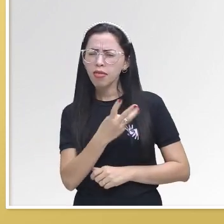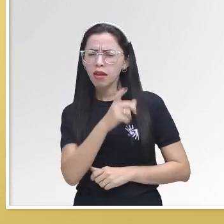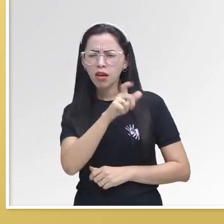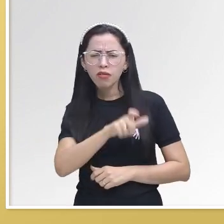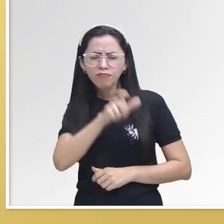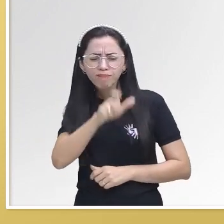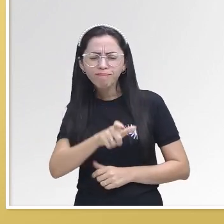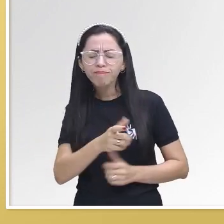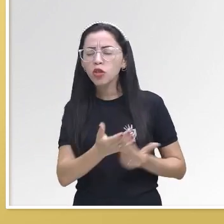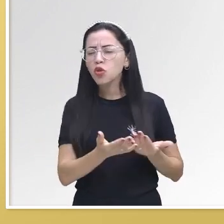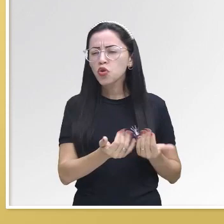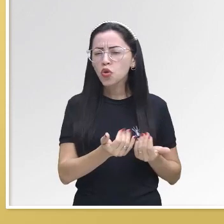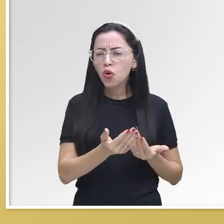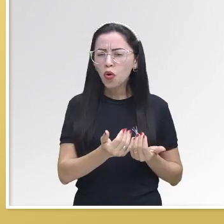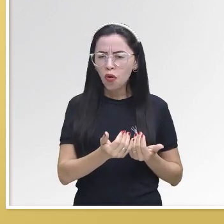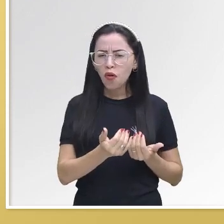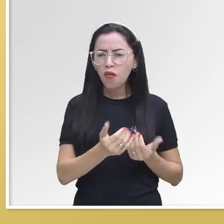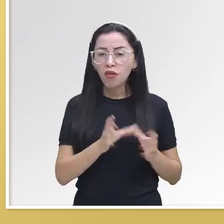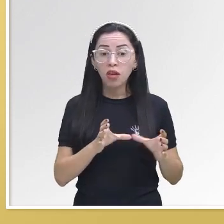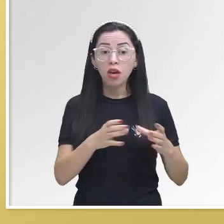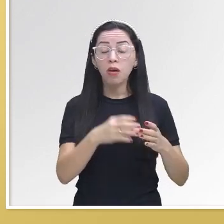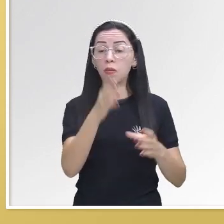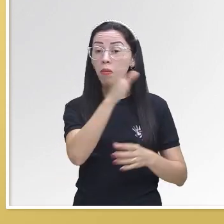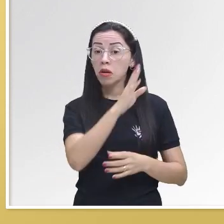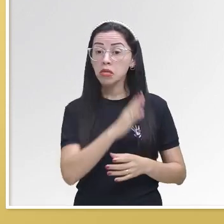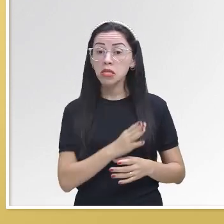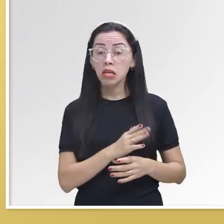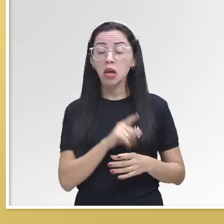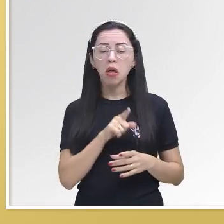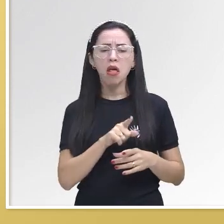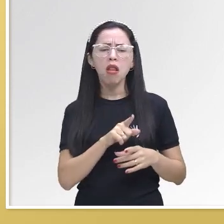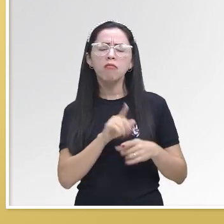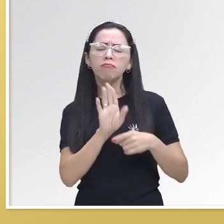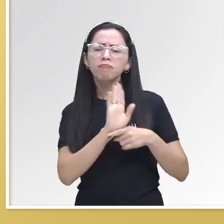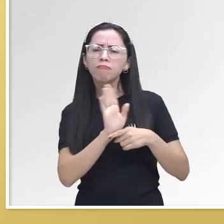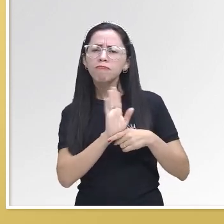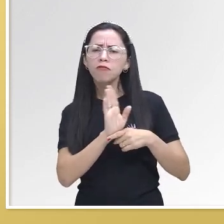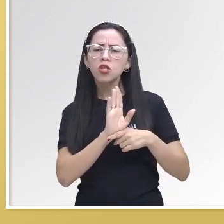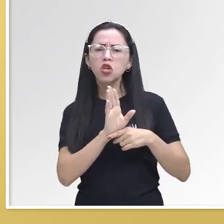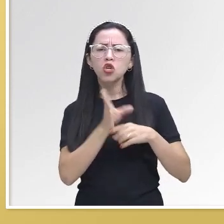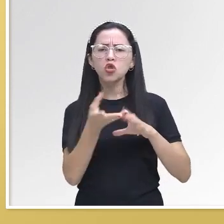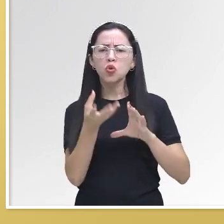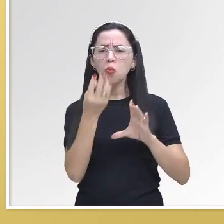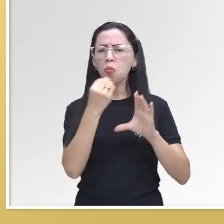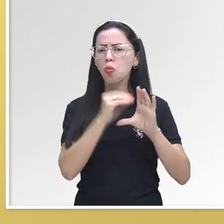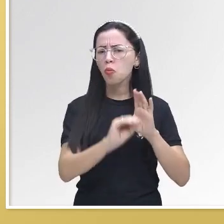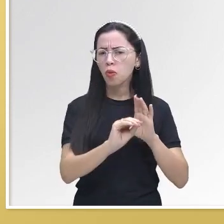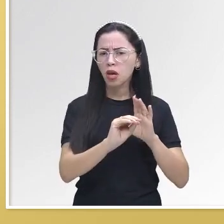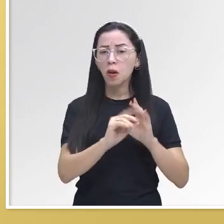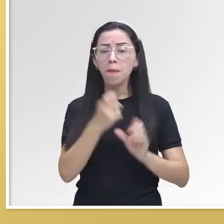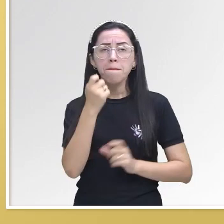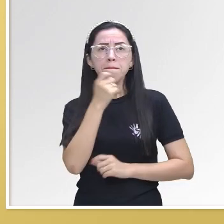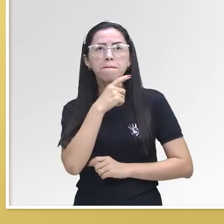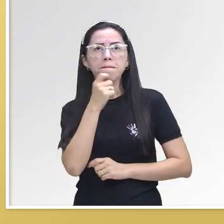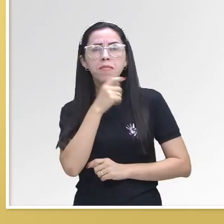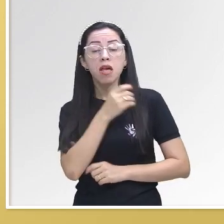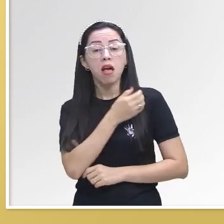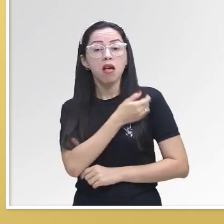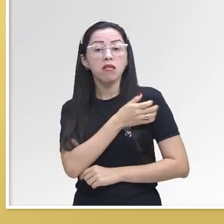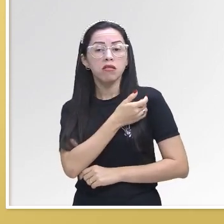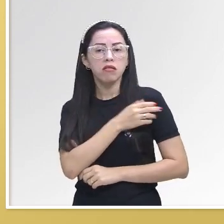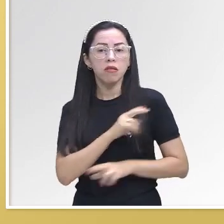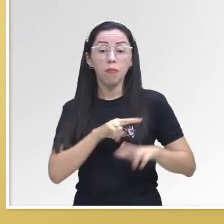seleção brasileira publicaram um vídeo com piadas racistas de um companheiro negro